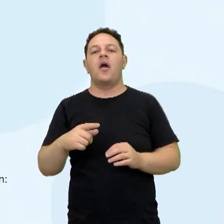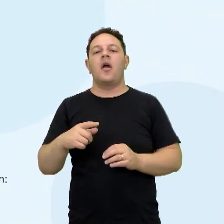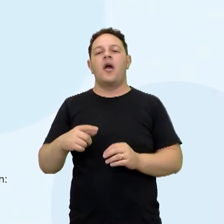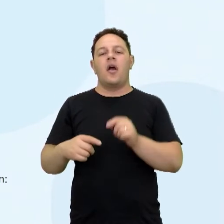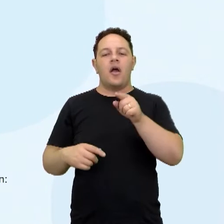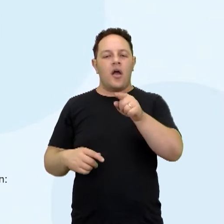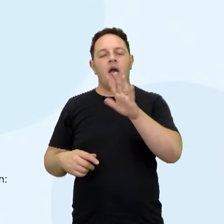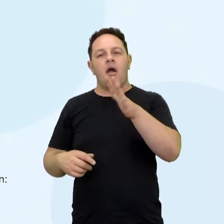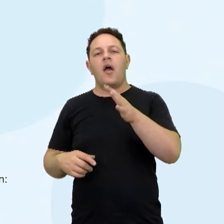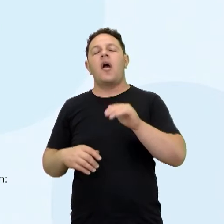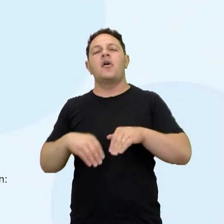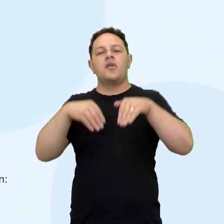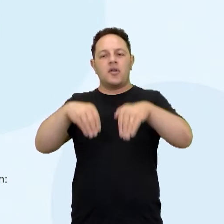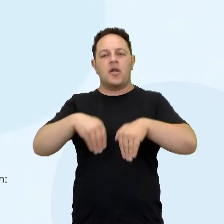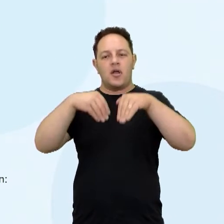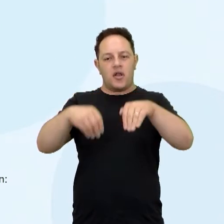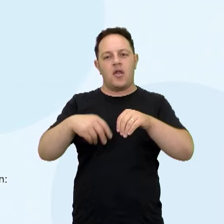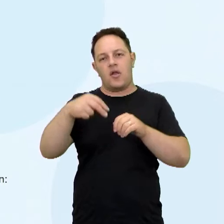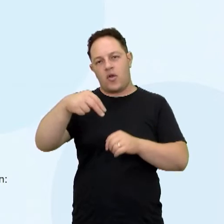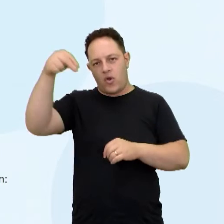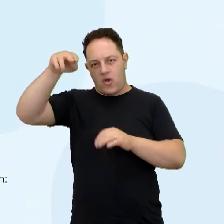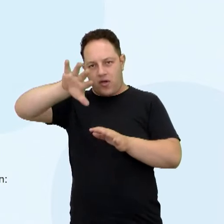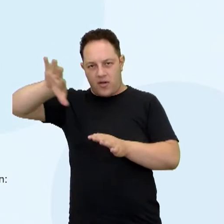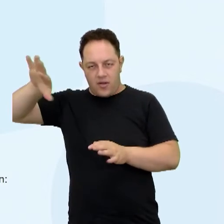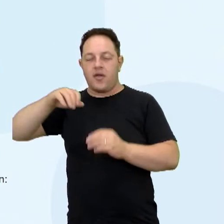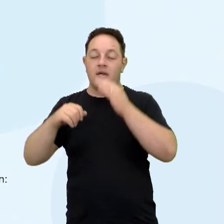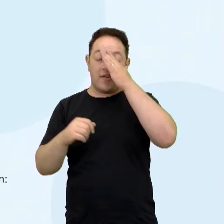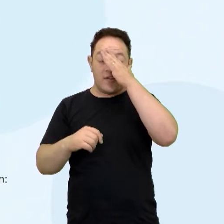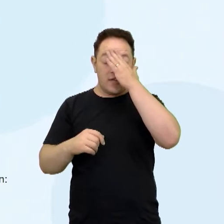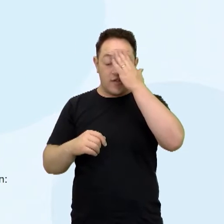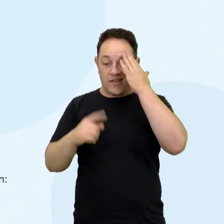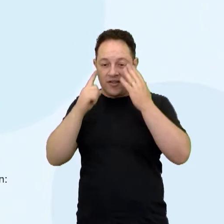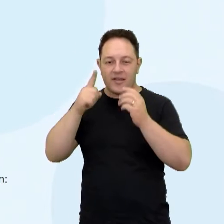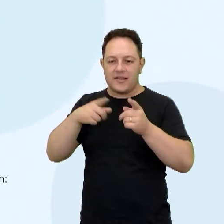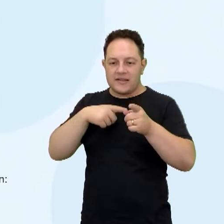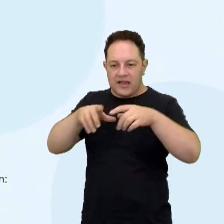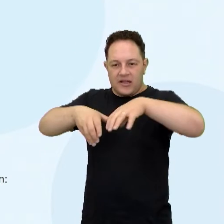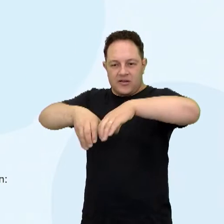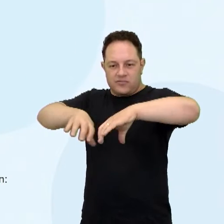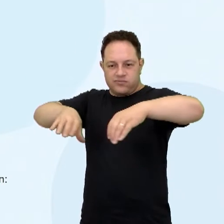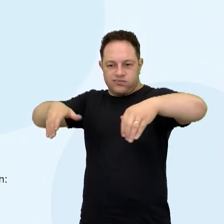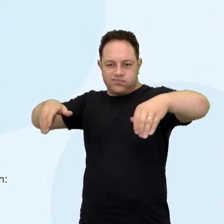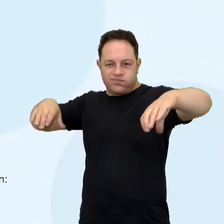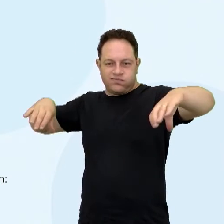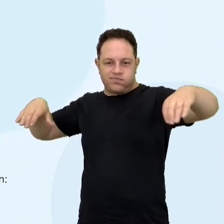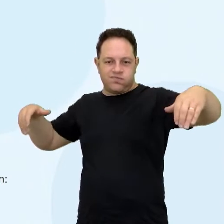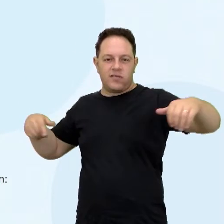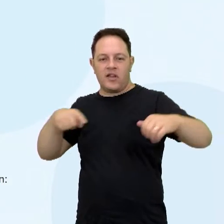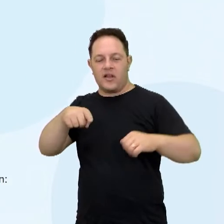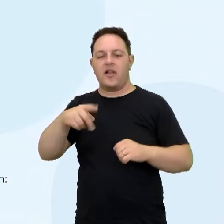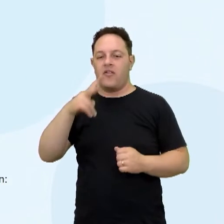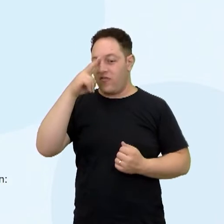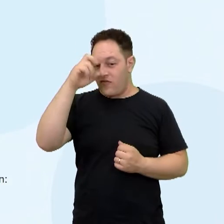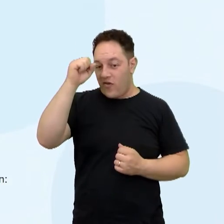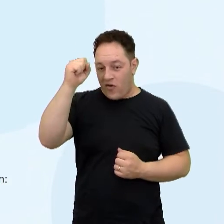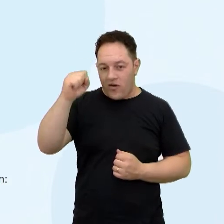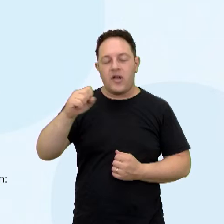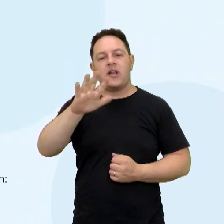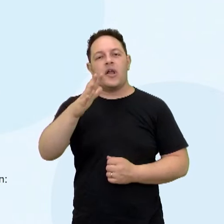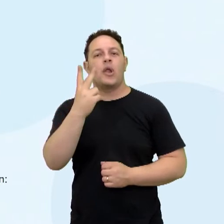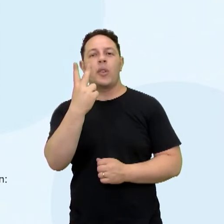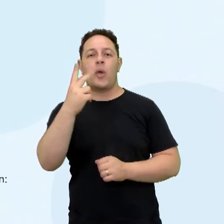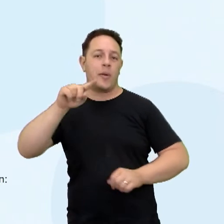no nordeste da Austrália, daí é considerado o maior organismo vivo do planeta. Esse ecossistema tem em torno aí